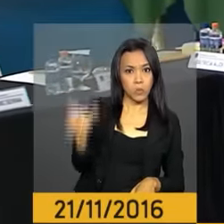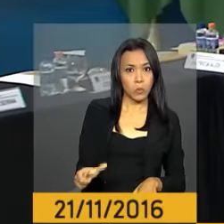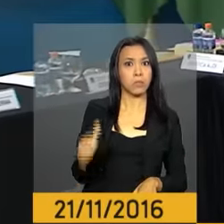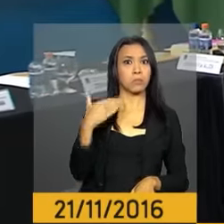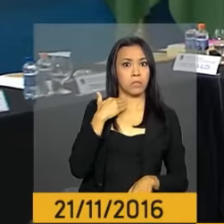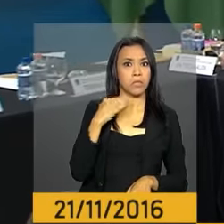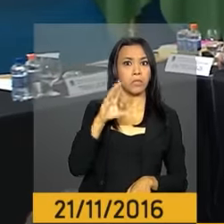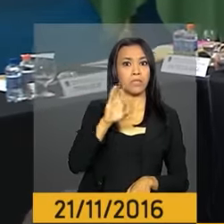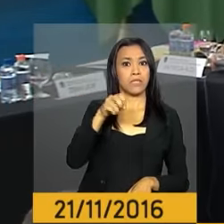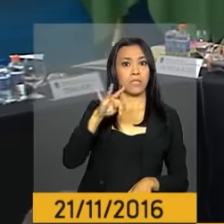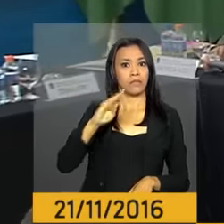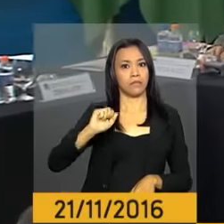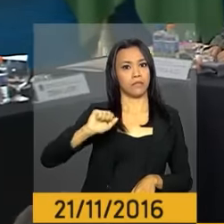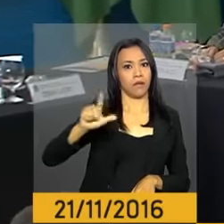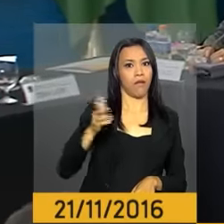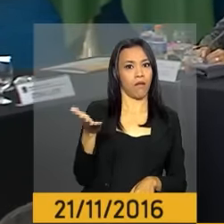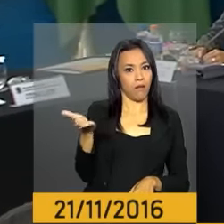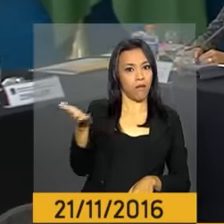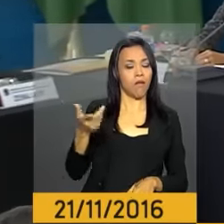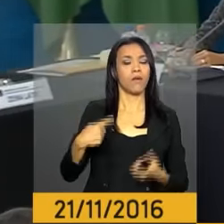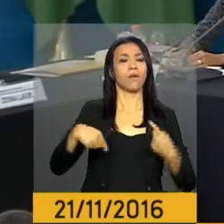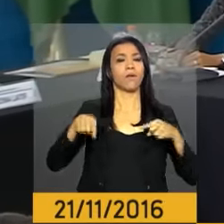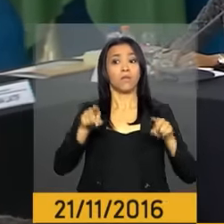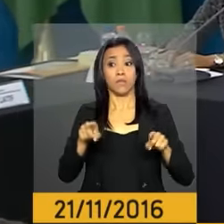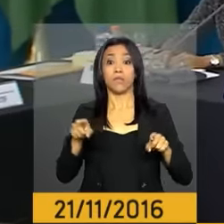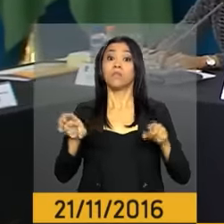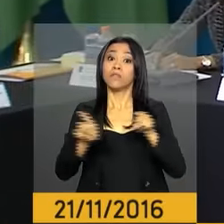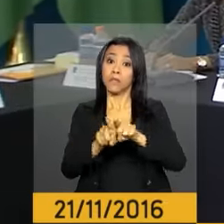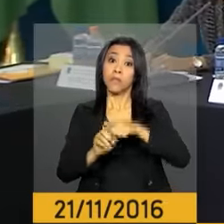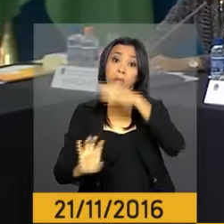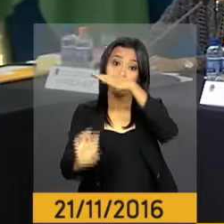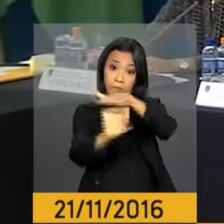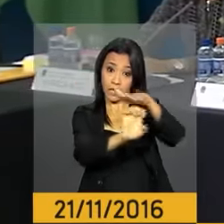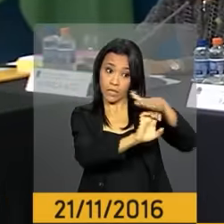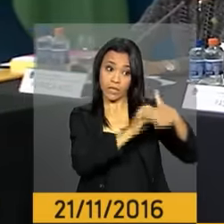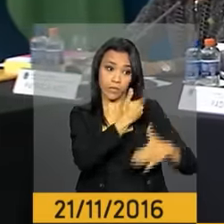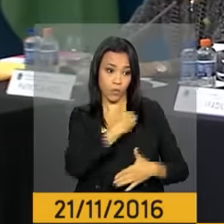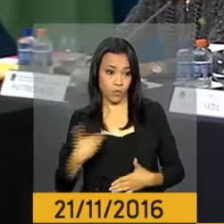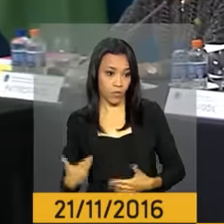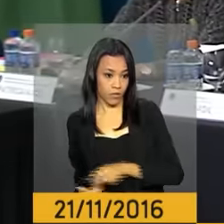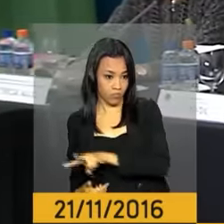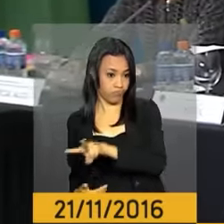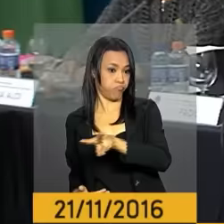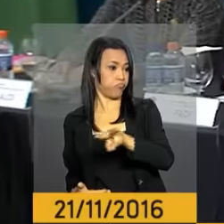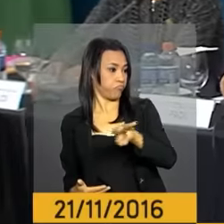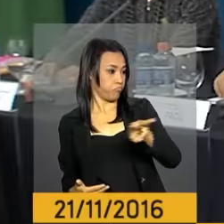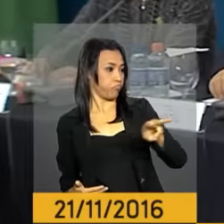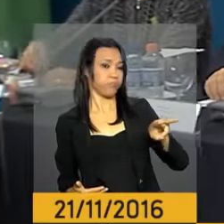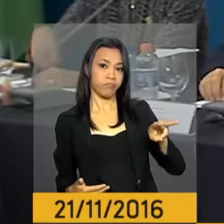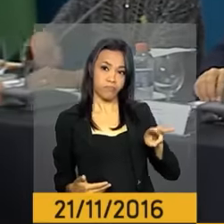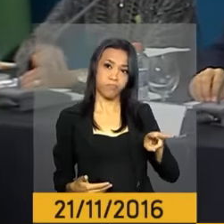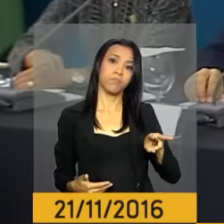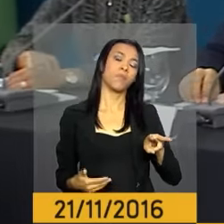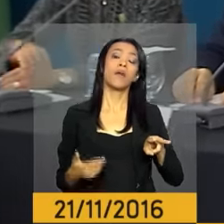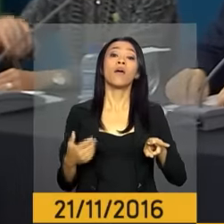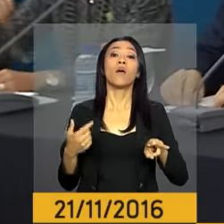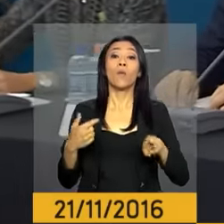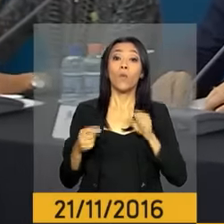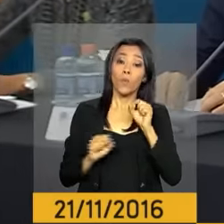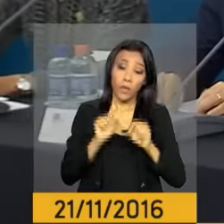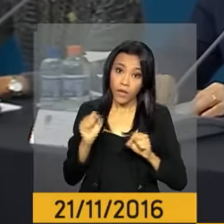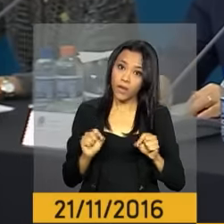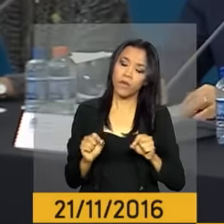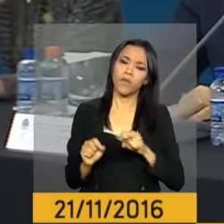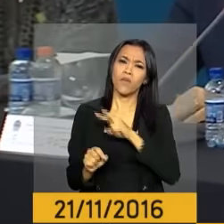Central, e de empresas públicas, mas eu vejo nesta sala uma extraordinária